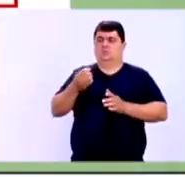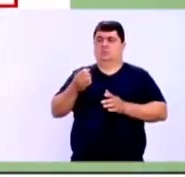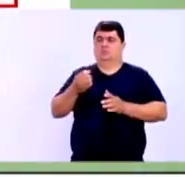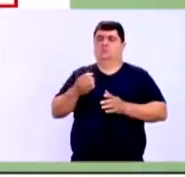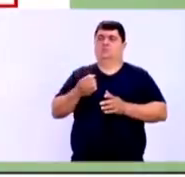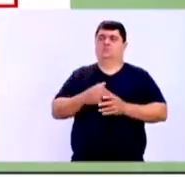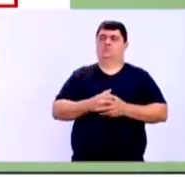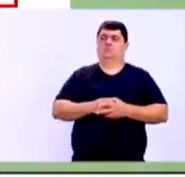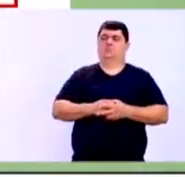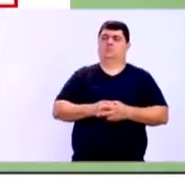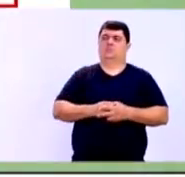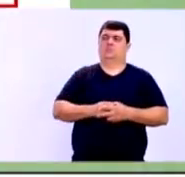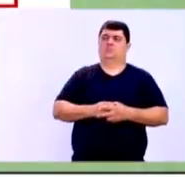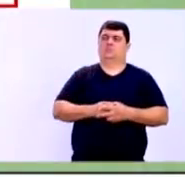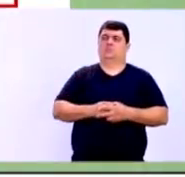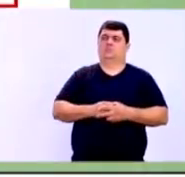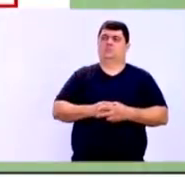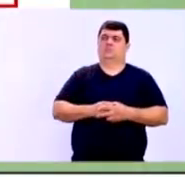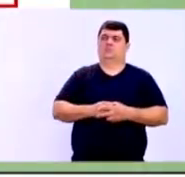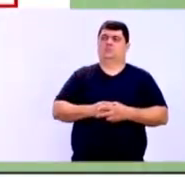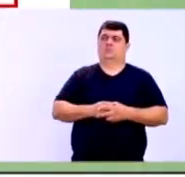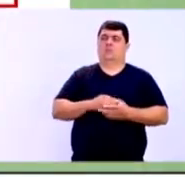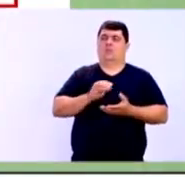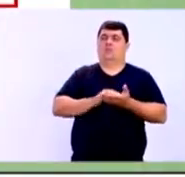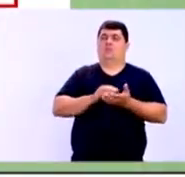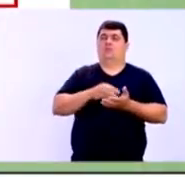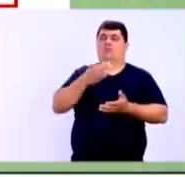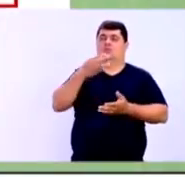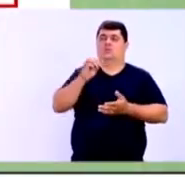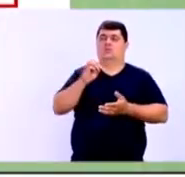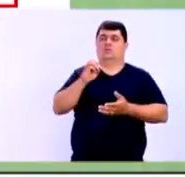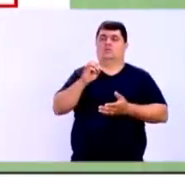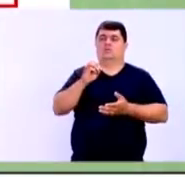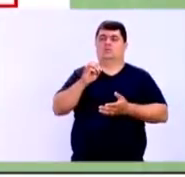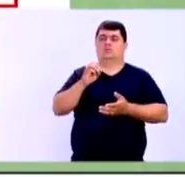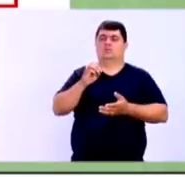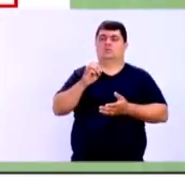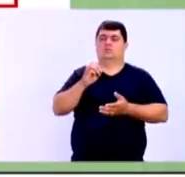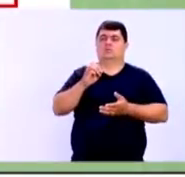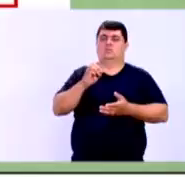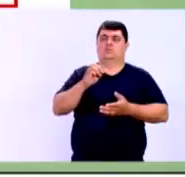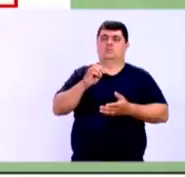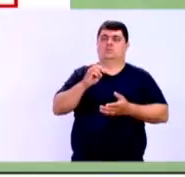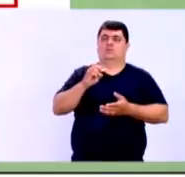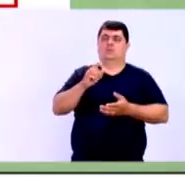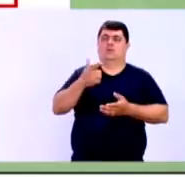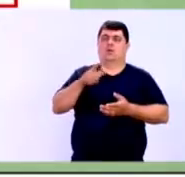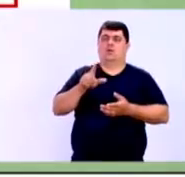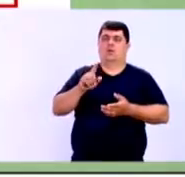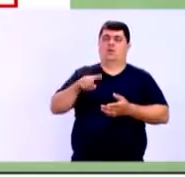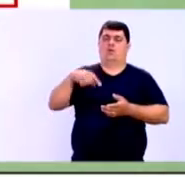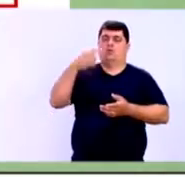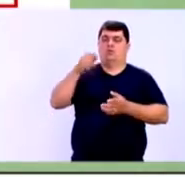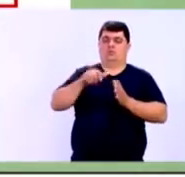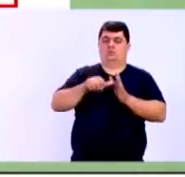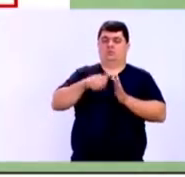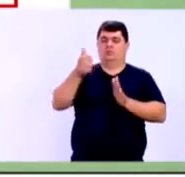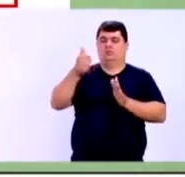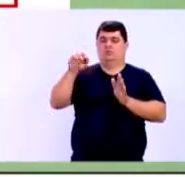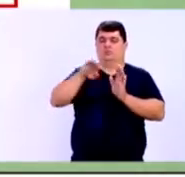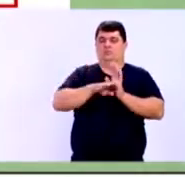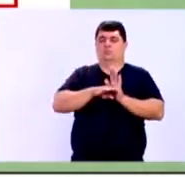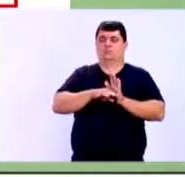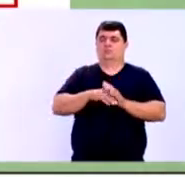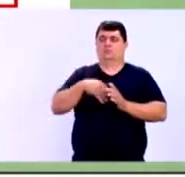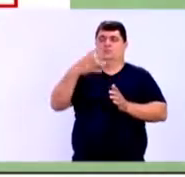220 unidades monetárias. Faltam 30 para se chegar ao 90. Então você pega o